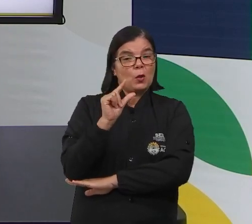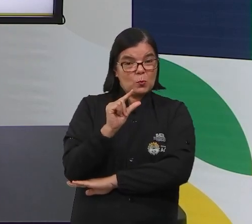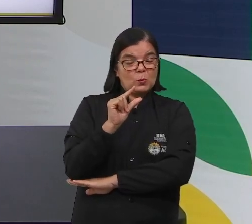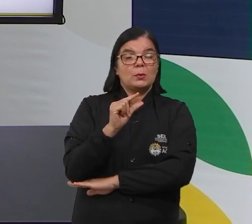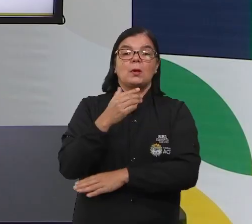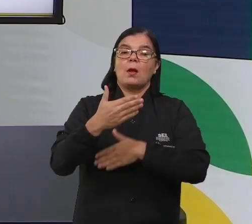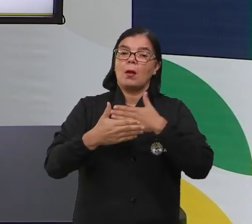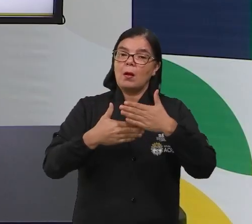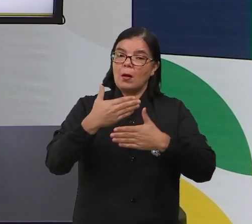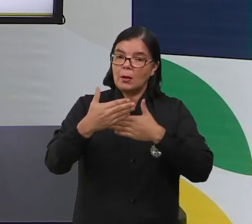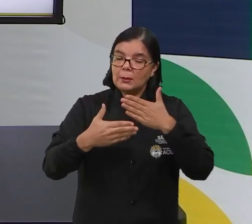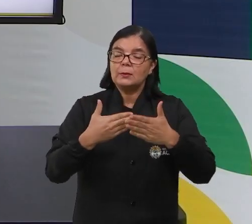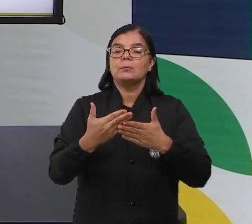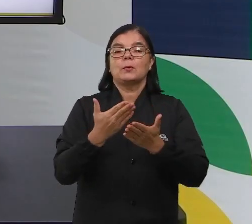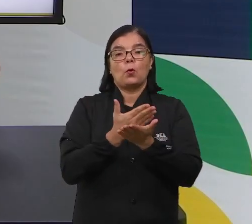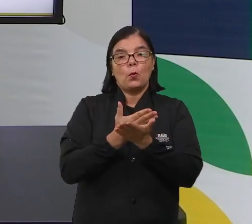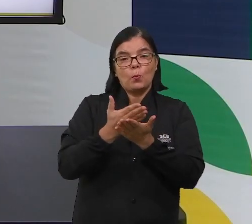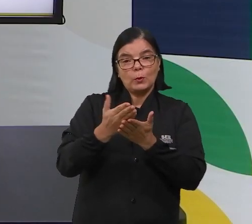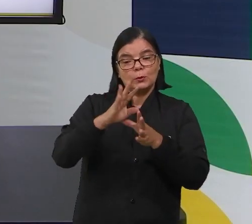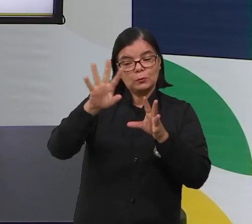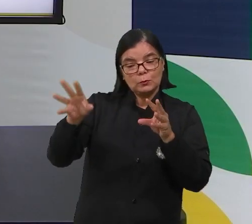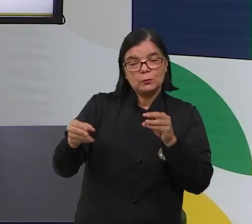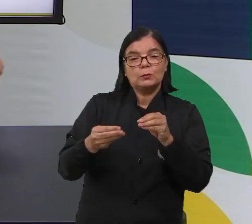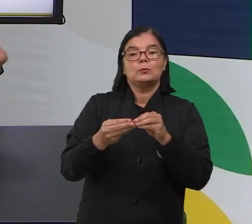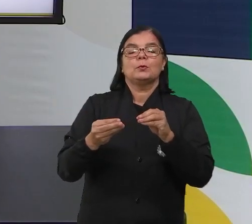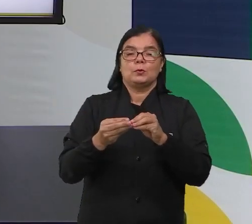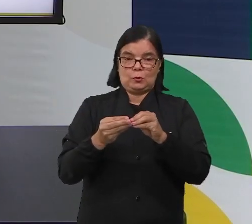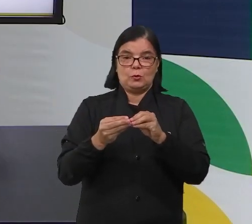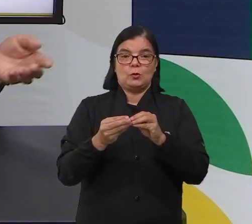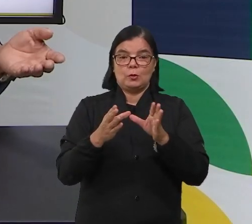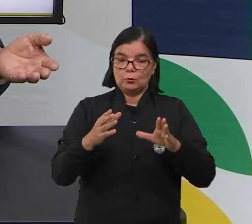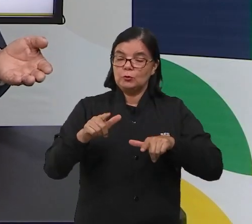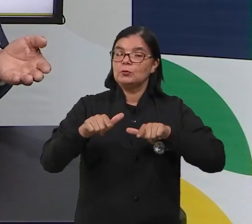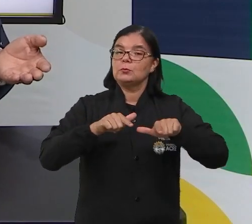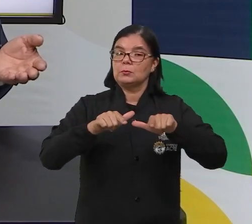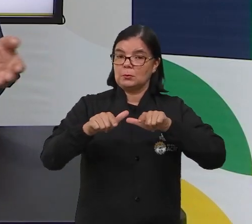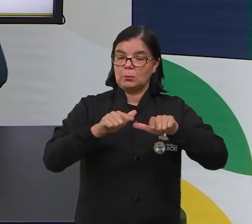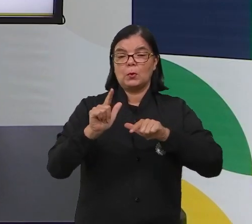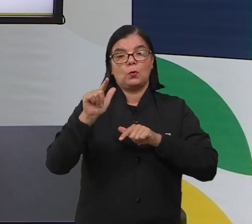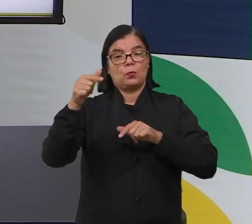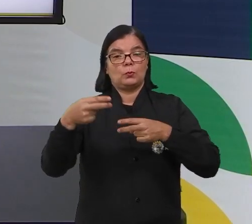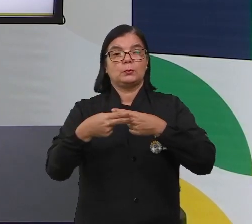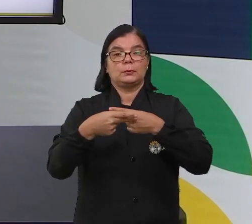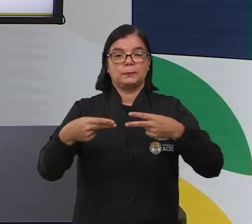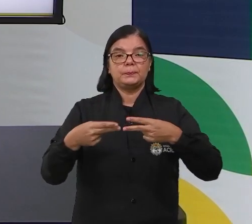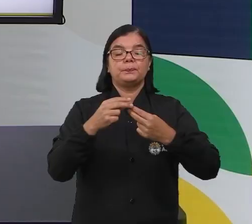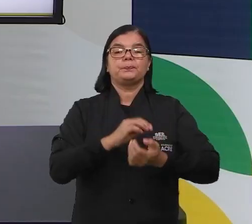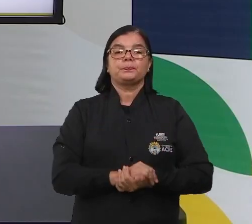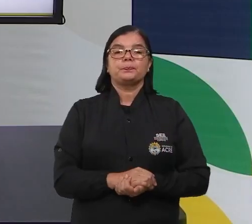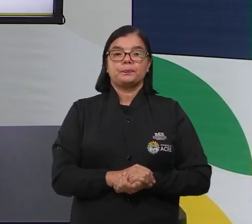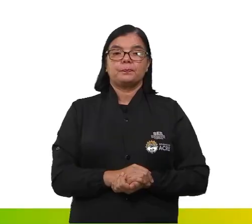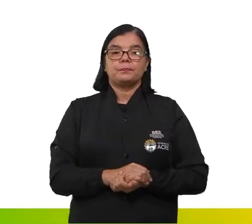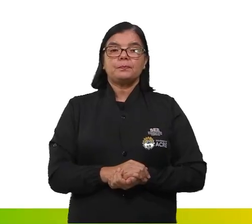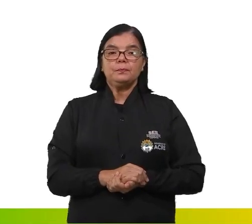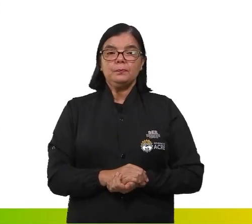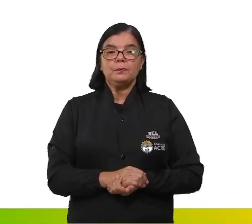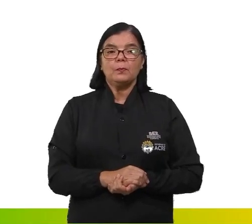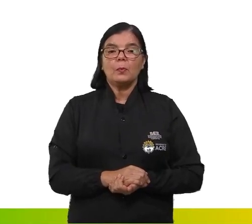que esse trabalho foi integrar uma categoria de trabalho como outra qualquer. Bom,